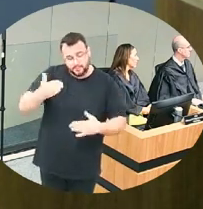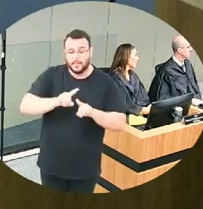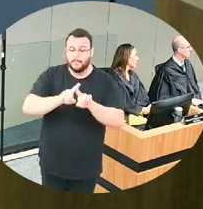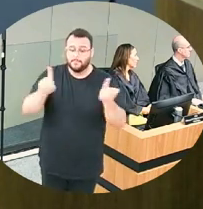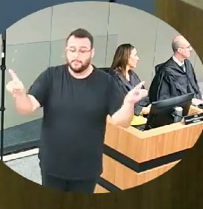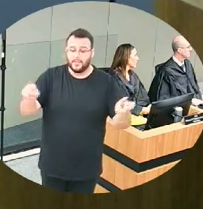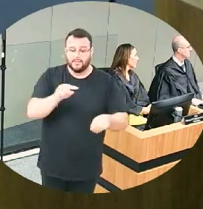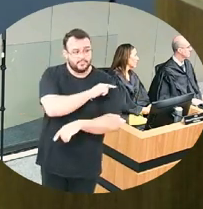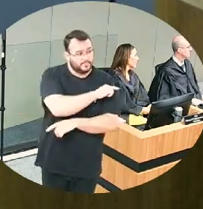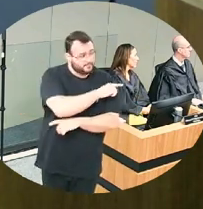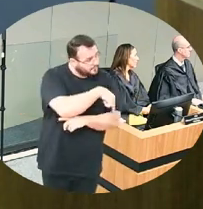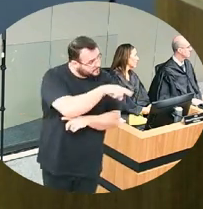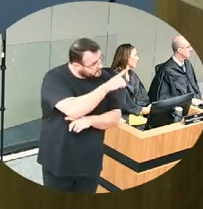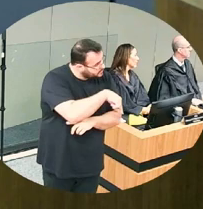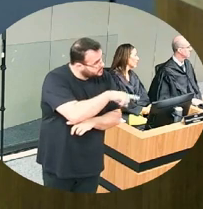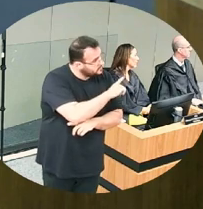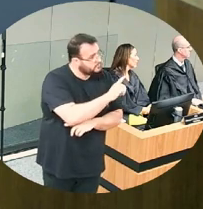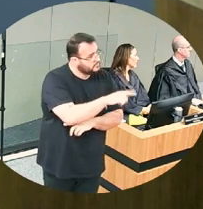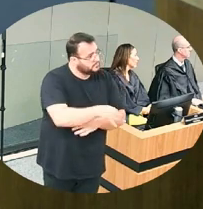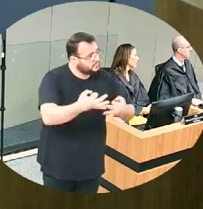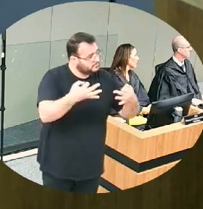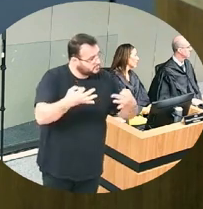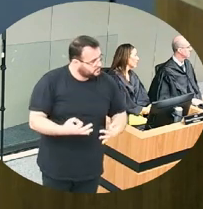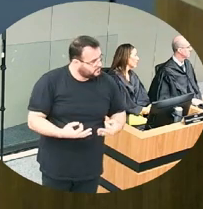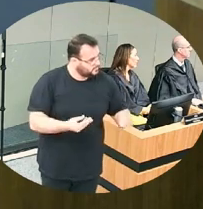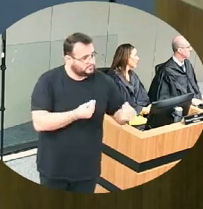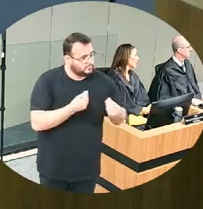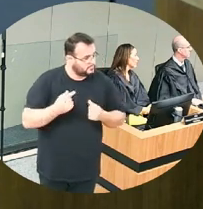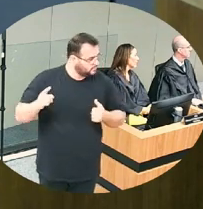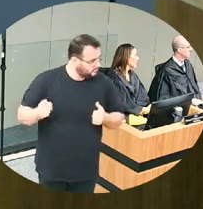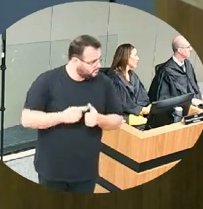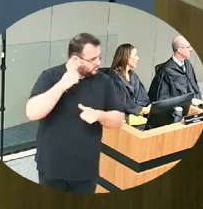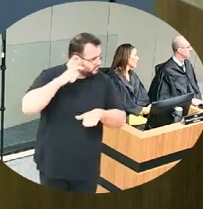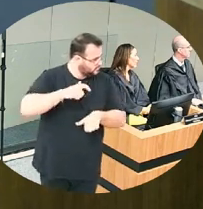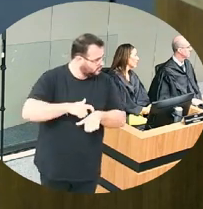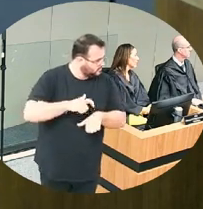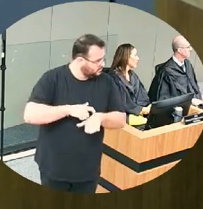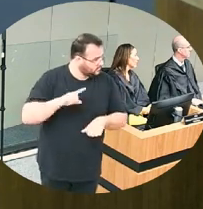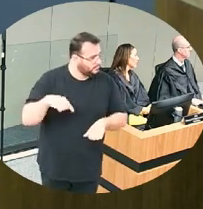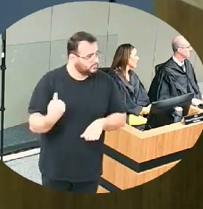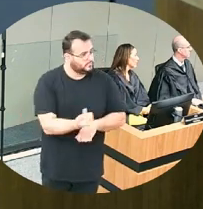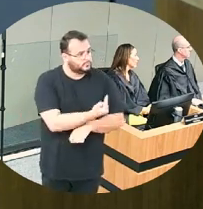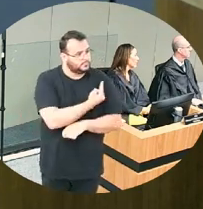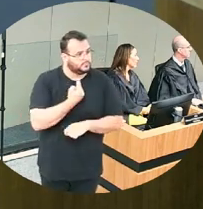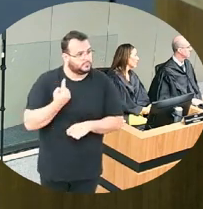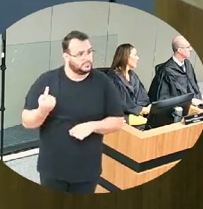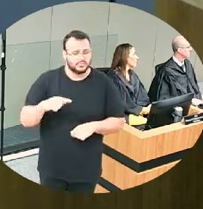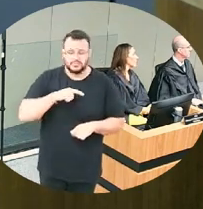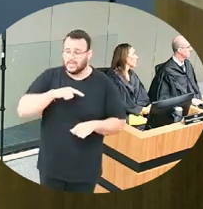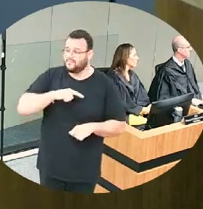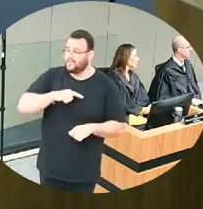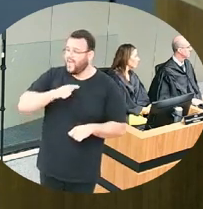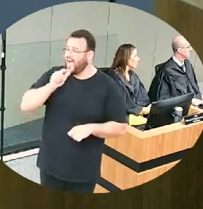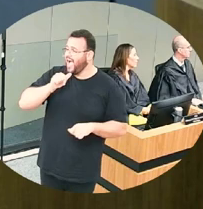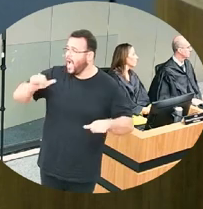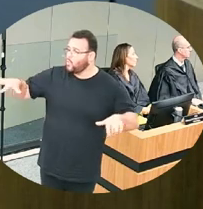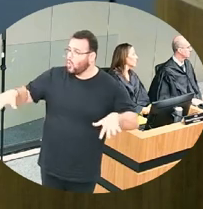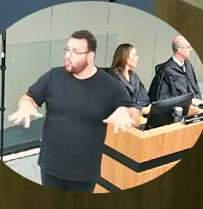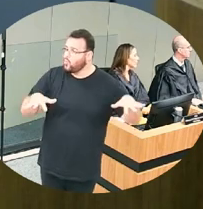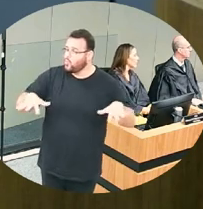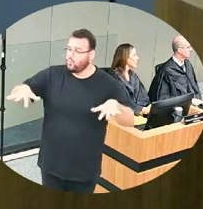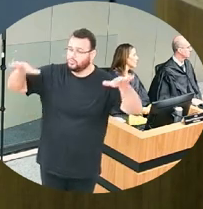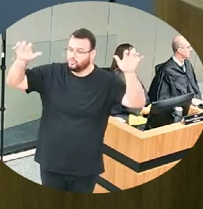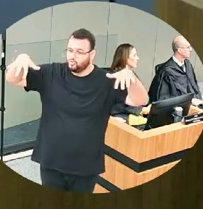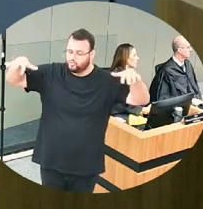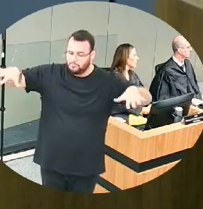mas foram senhores que foram muito sensíveis de primeiro momento do nosso momento de enchentes no Estado de Santa